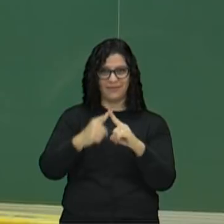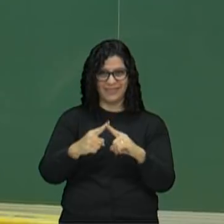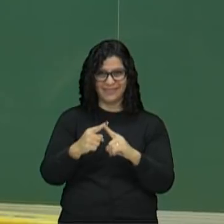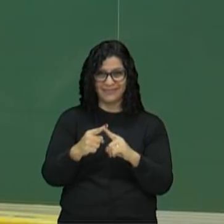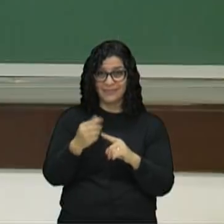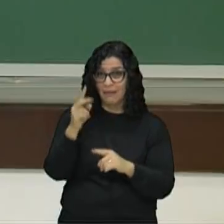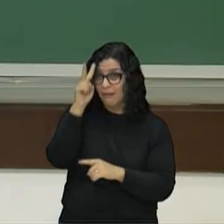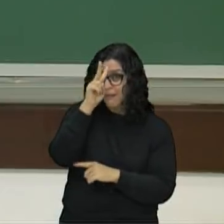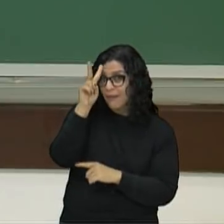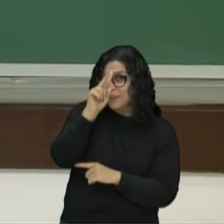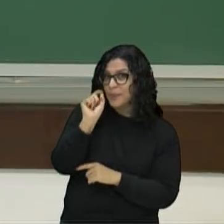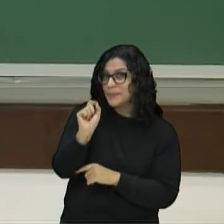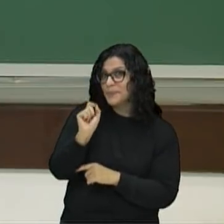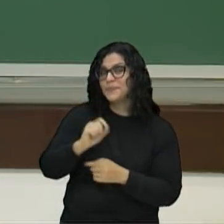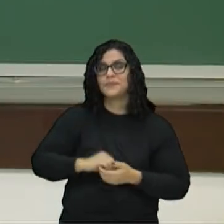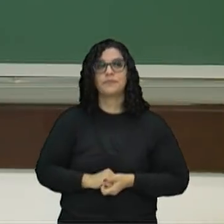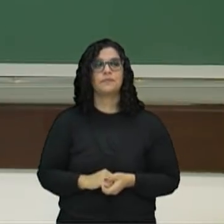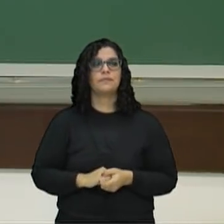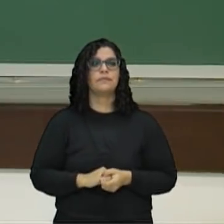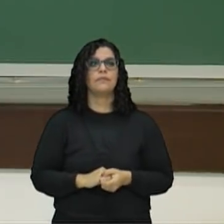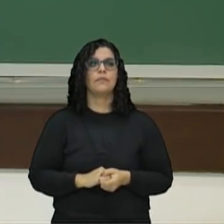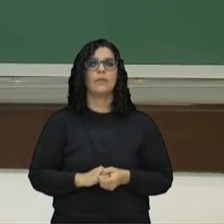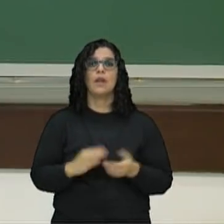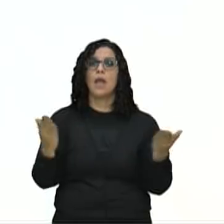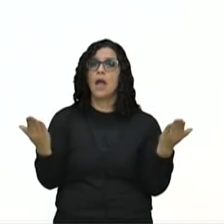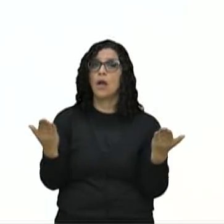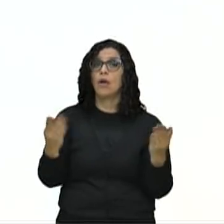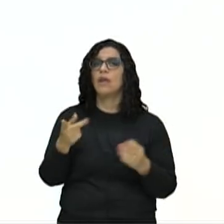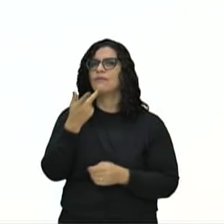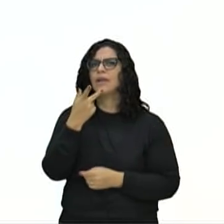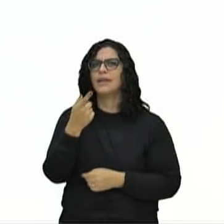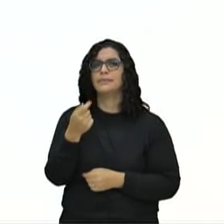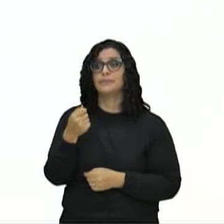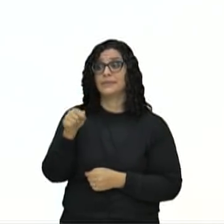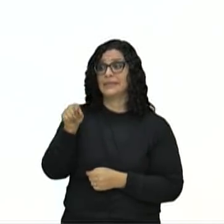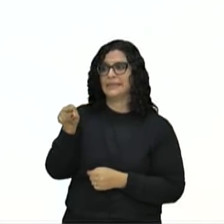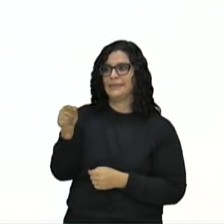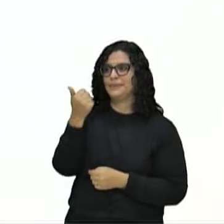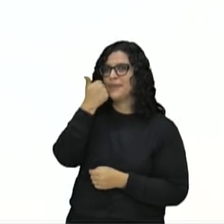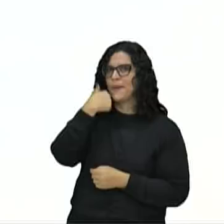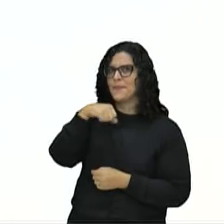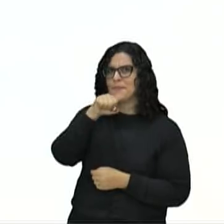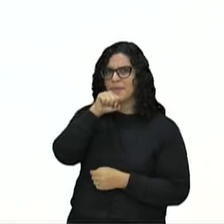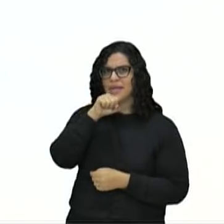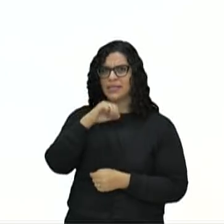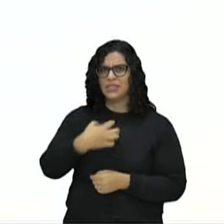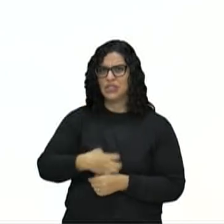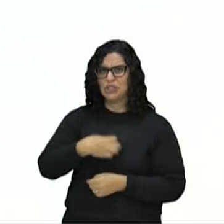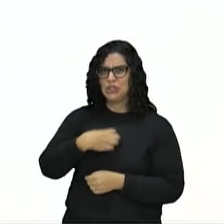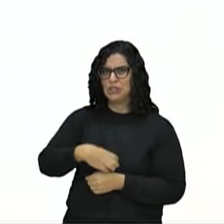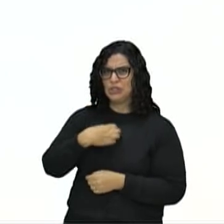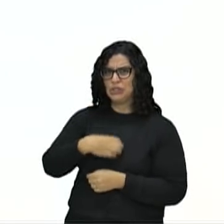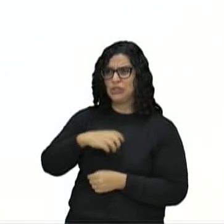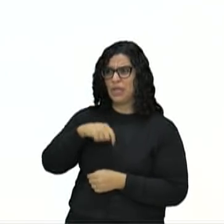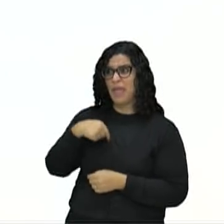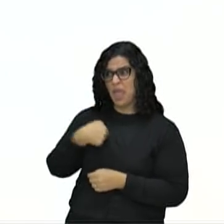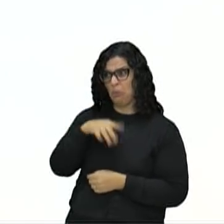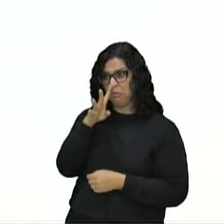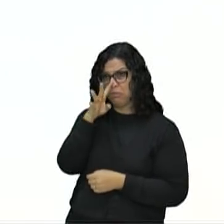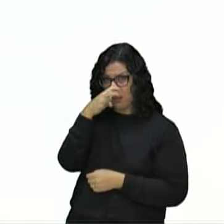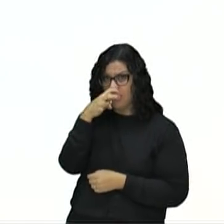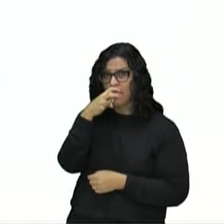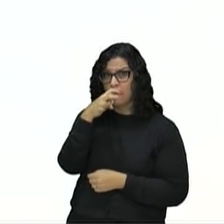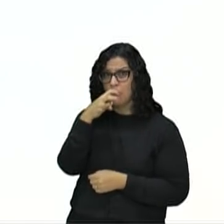se lembram? Então, diz: minha mãe, indignada com essa